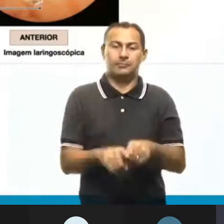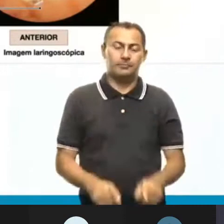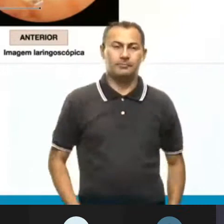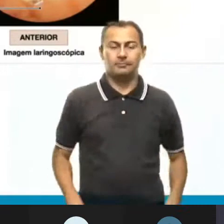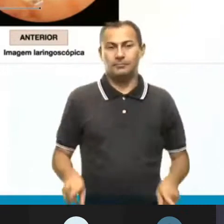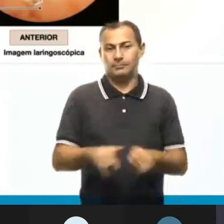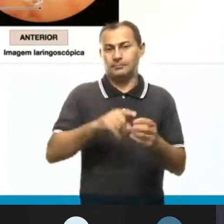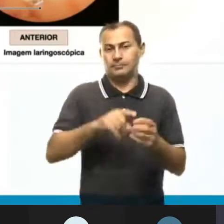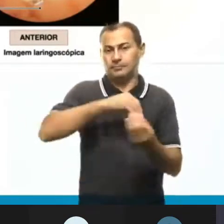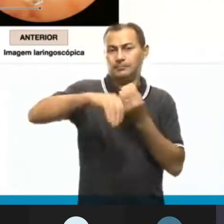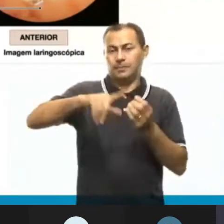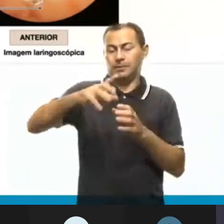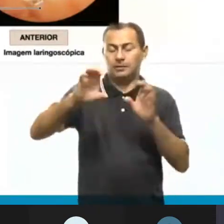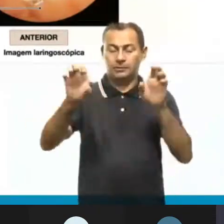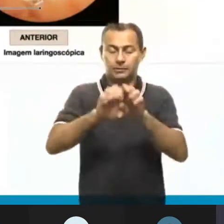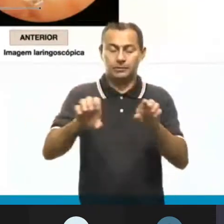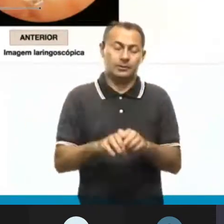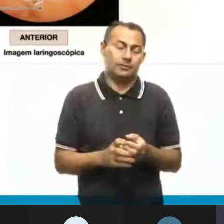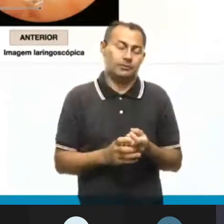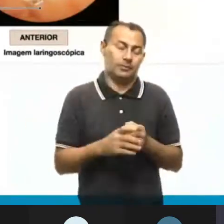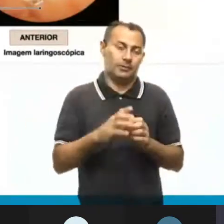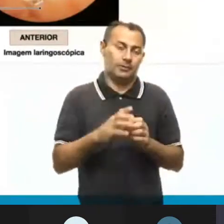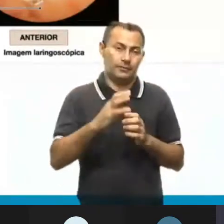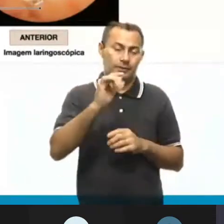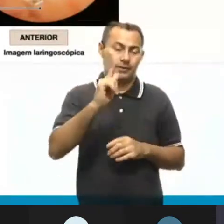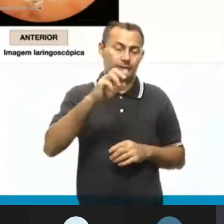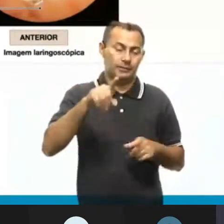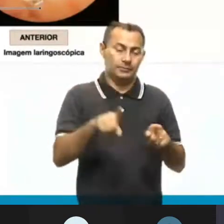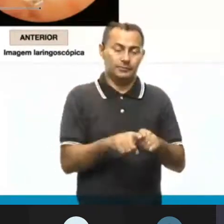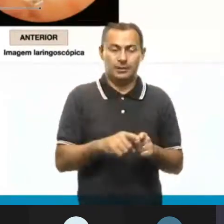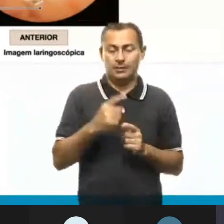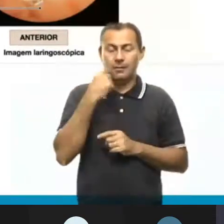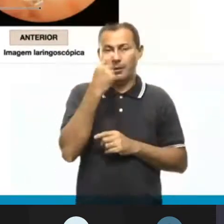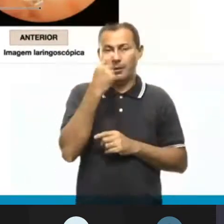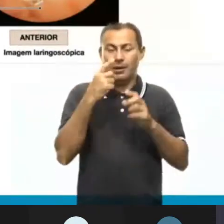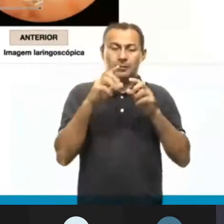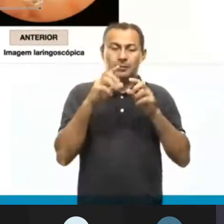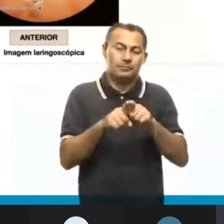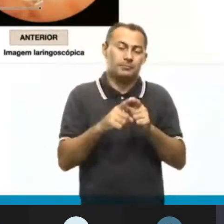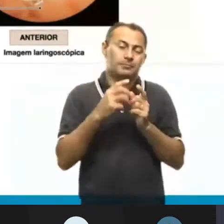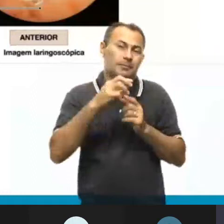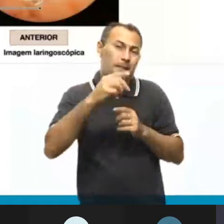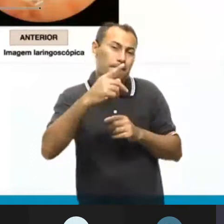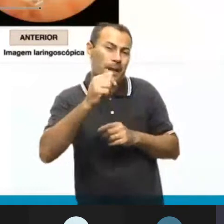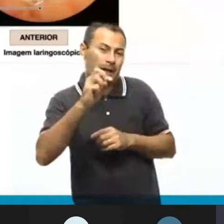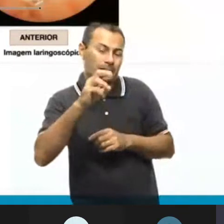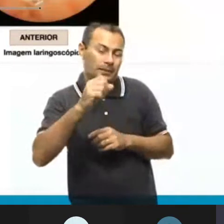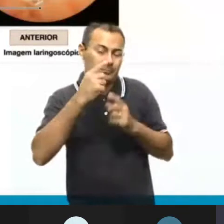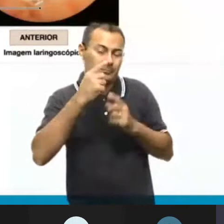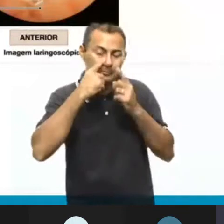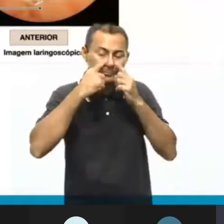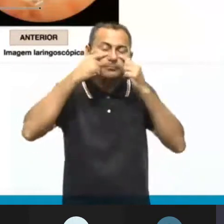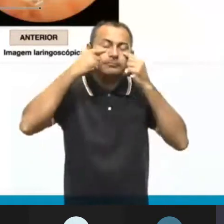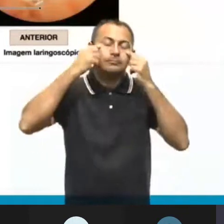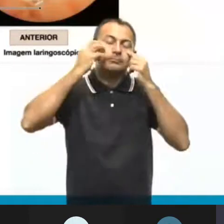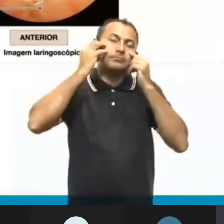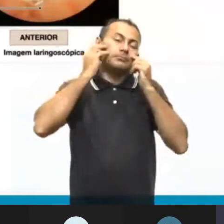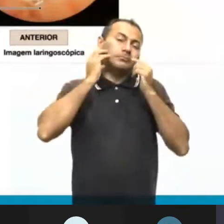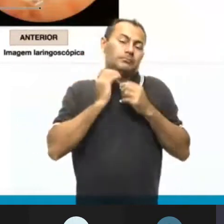né, também o envolvimento de outras estruturas, como faringe, a boca, a cavidade nasal, os seios paranasais, mas a vibração